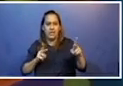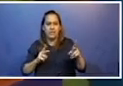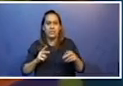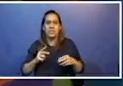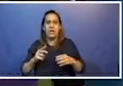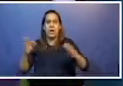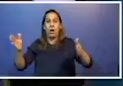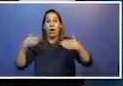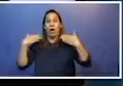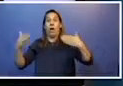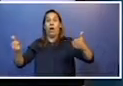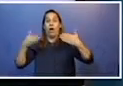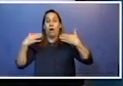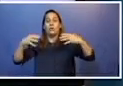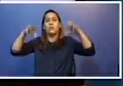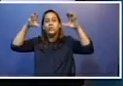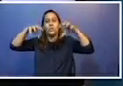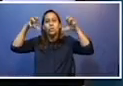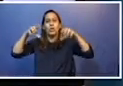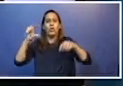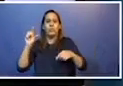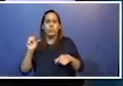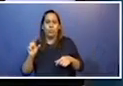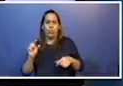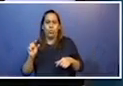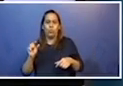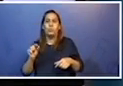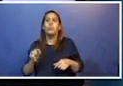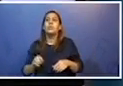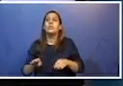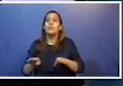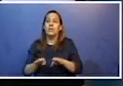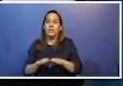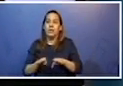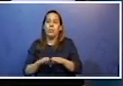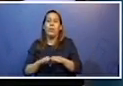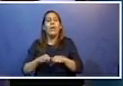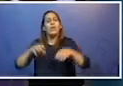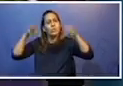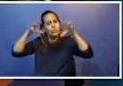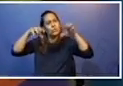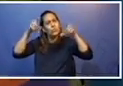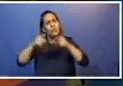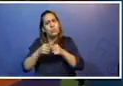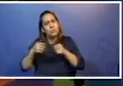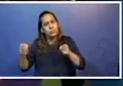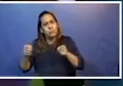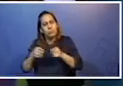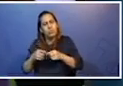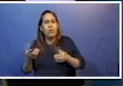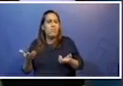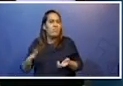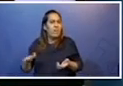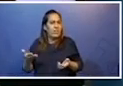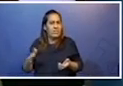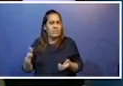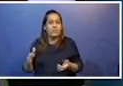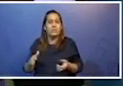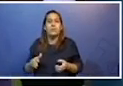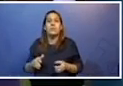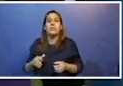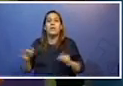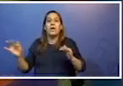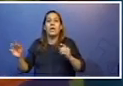há épocas em que chove pouco e outras mais chuvosas, então tem uma variação. No